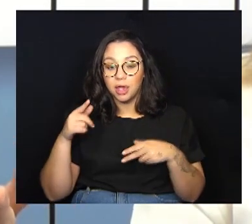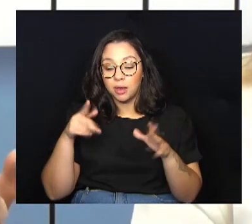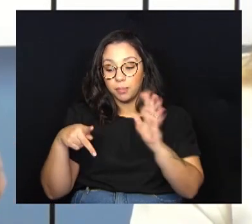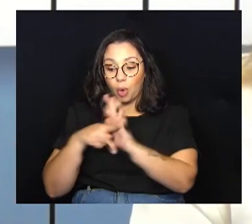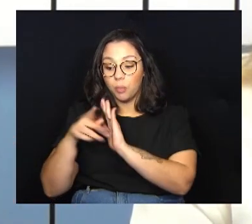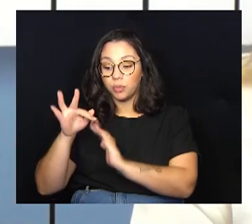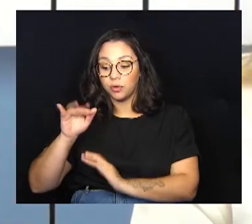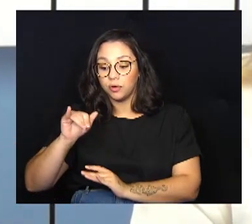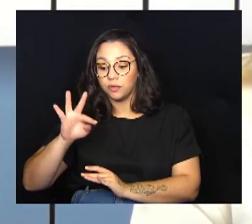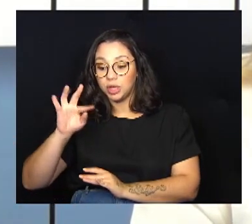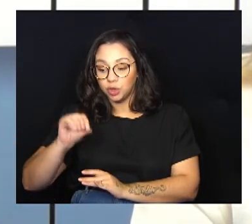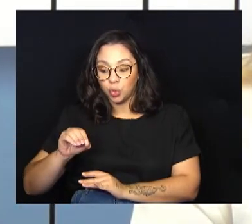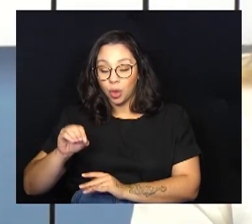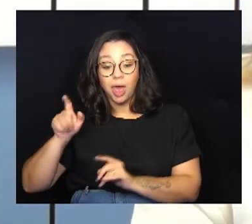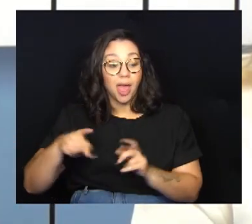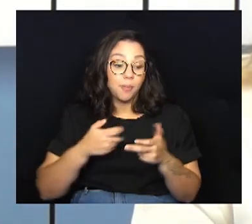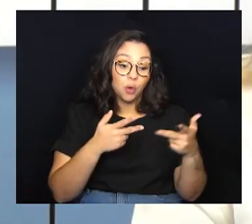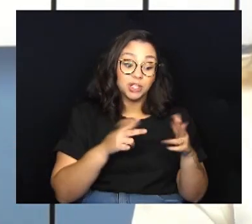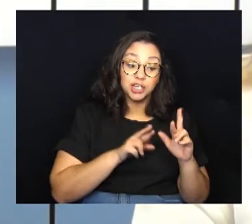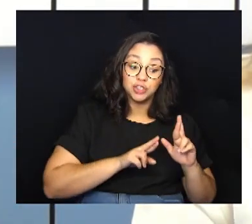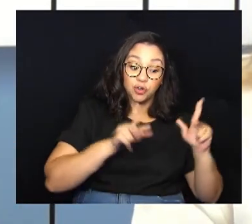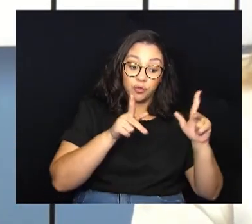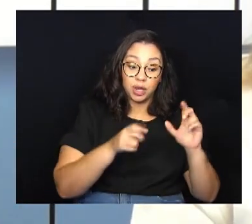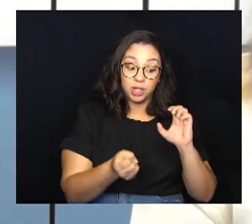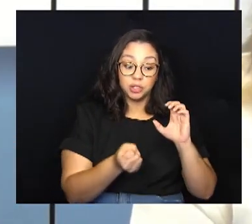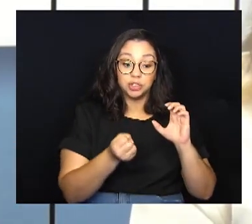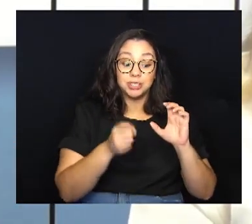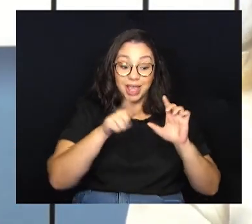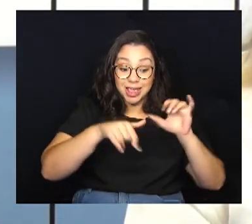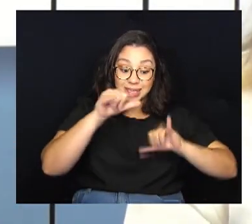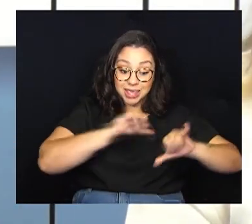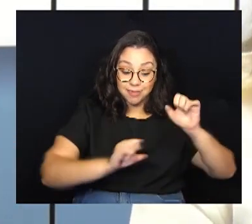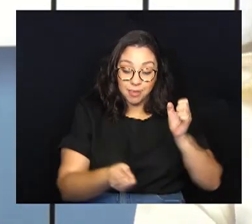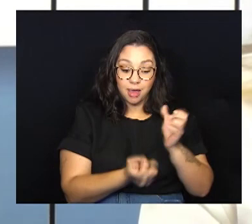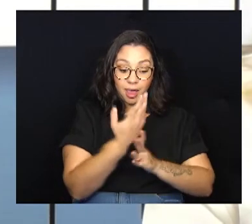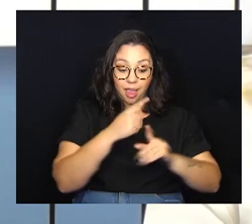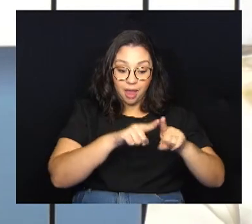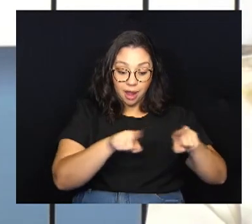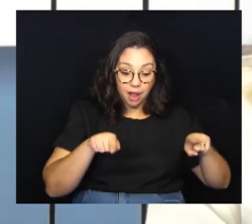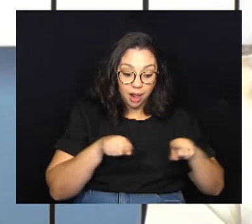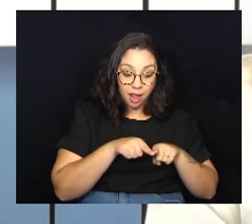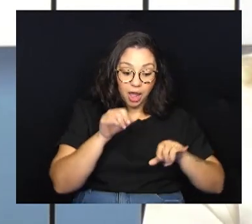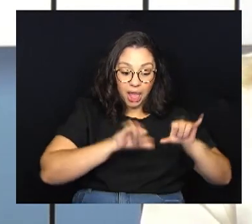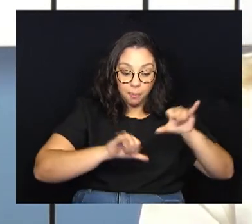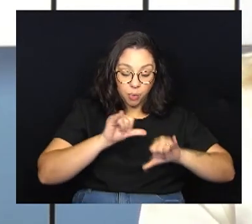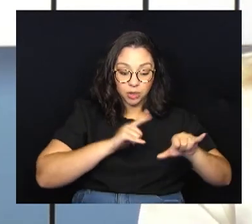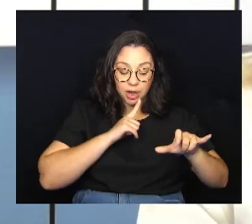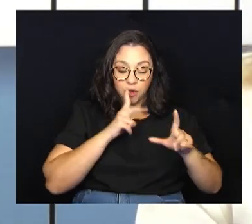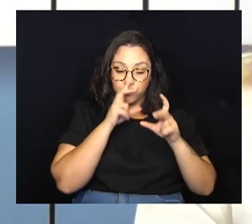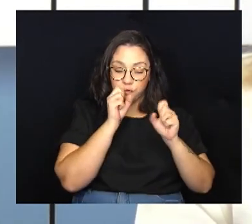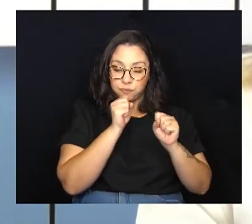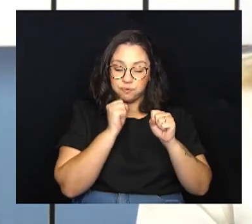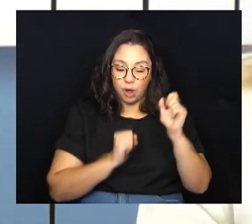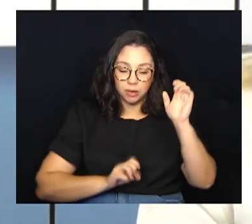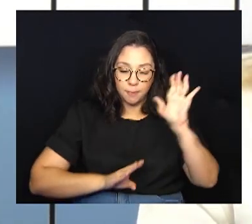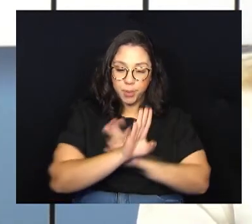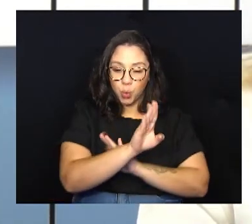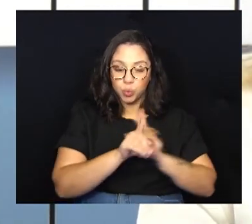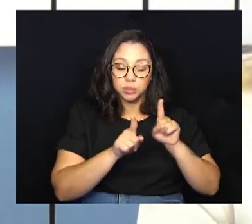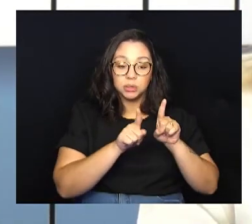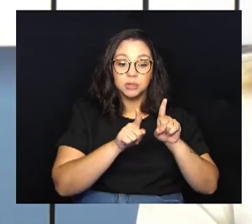o copo, né. E aqui em Campinas, a gente acabou presenciando também algumas situações muito complicadas